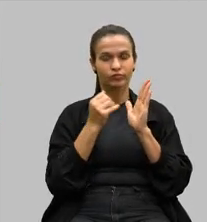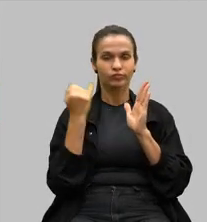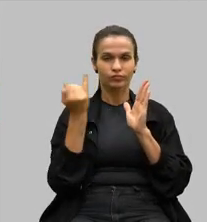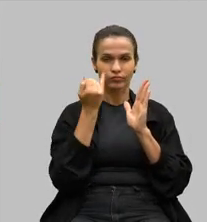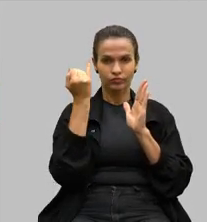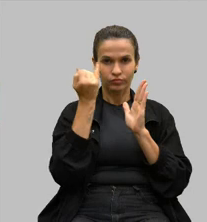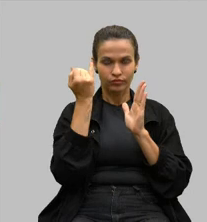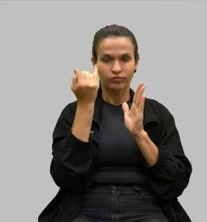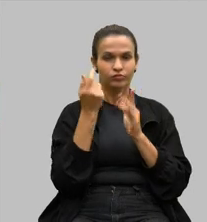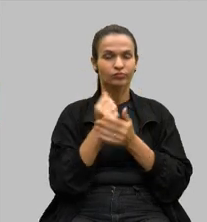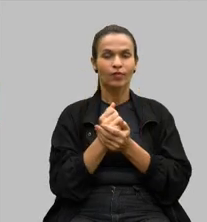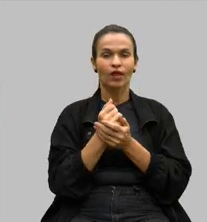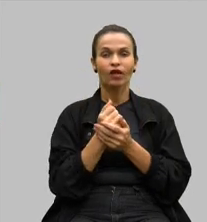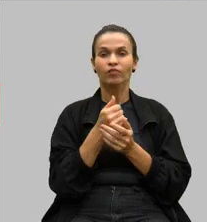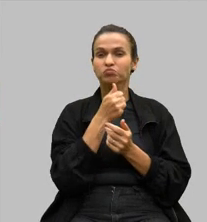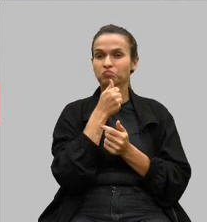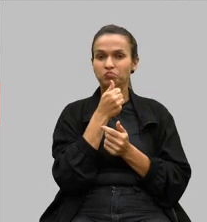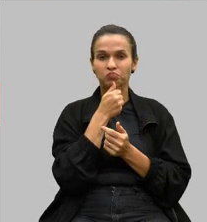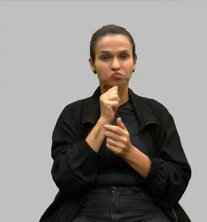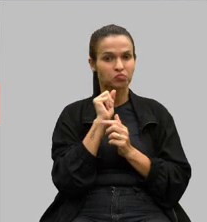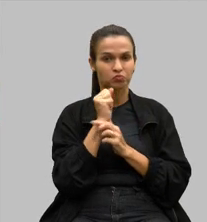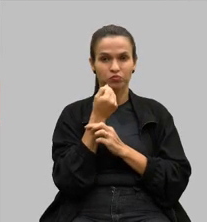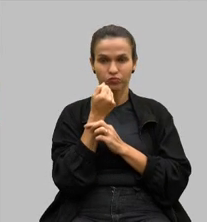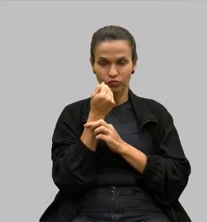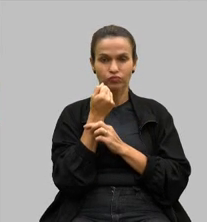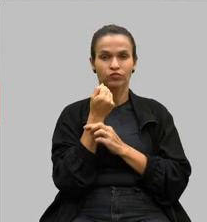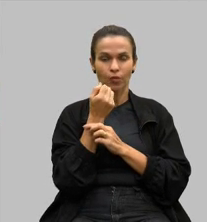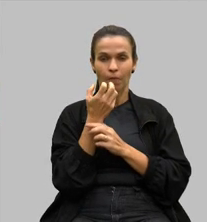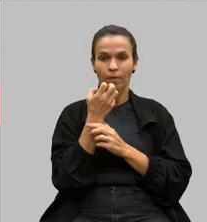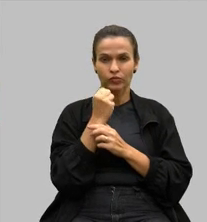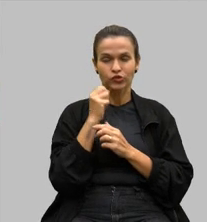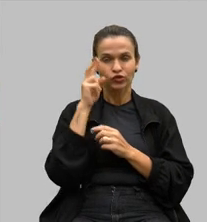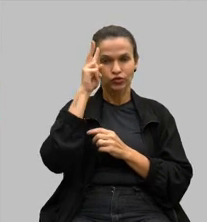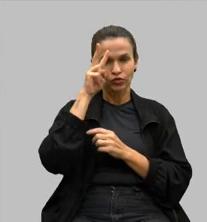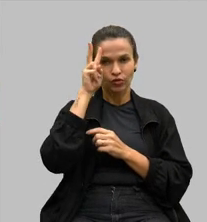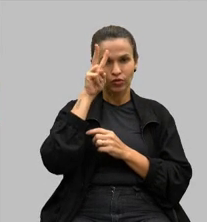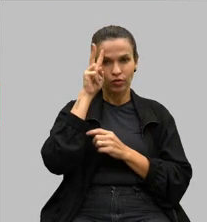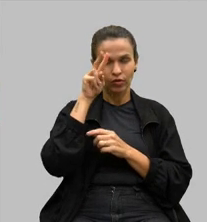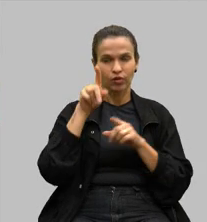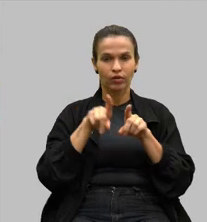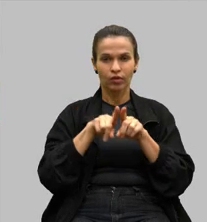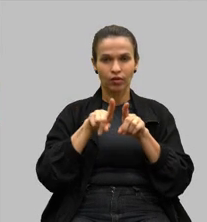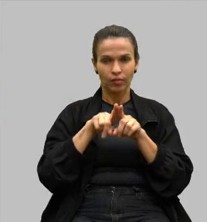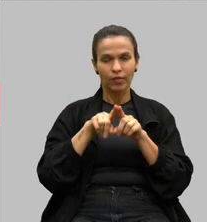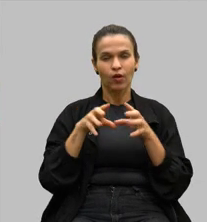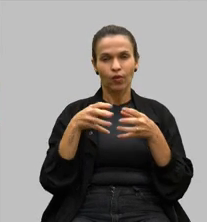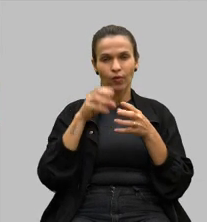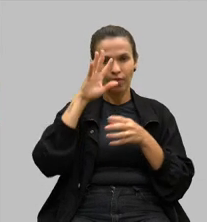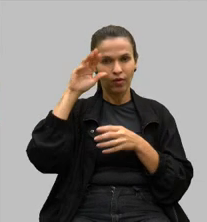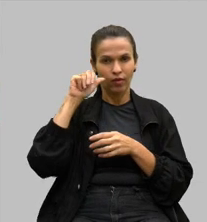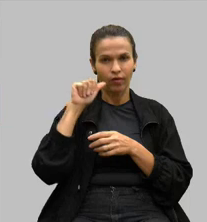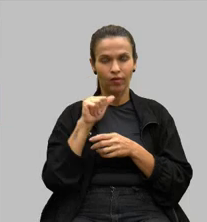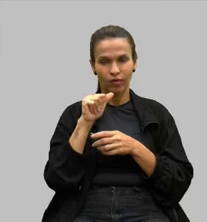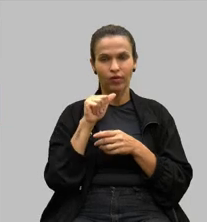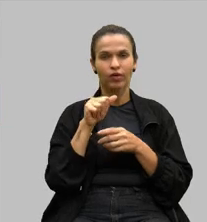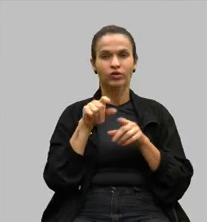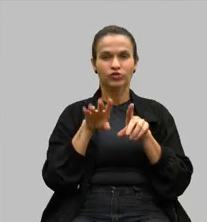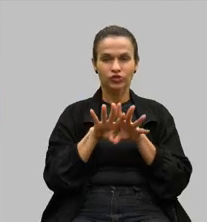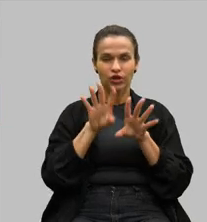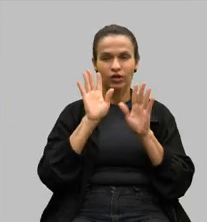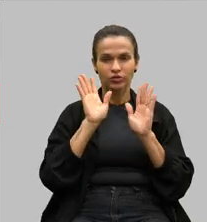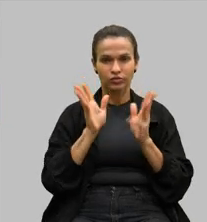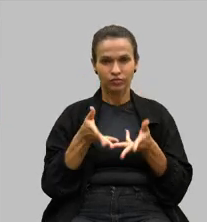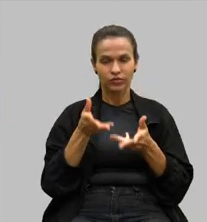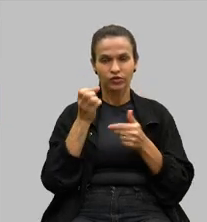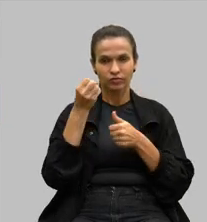as que ainda não estão protegidas como Patrimônio Histórico afrom minid finan do dossier de Congada já falei contratação de